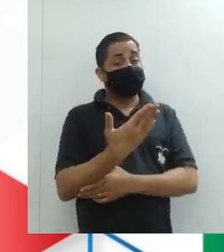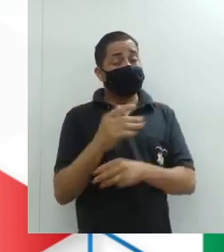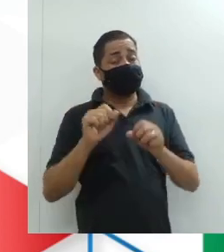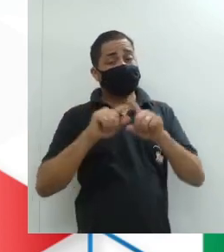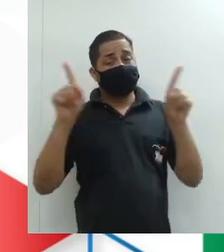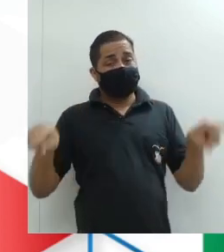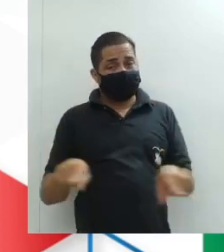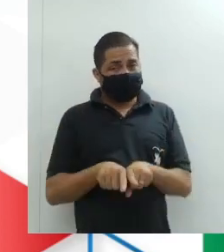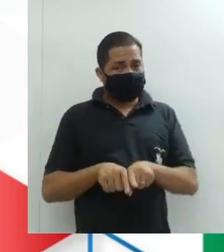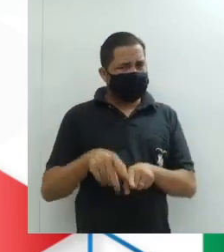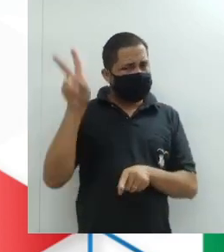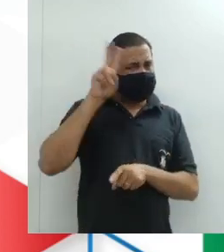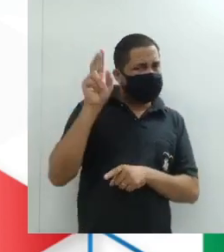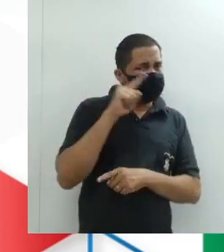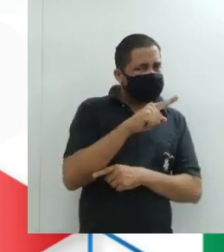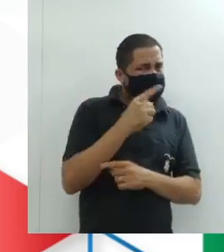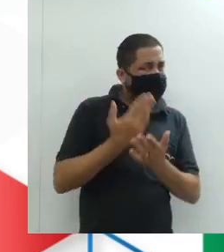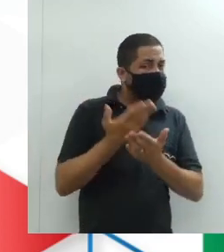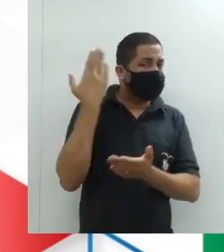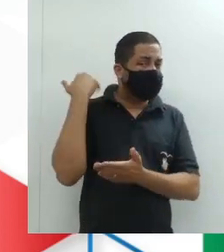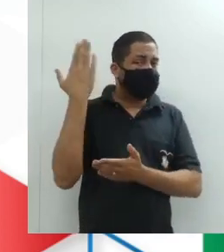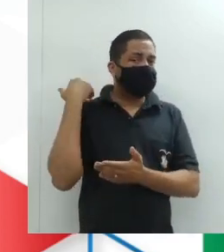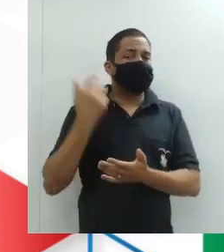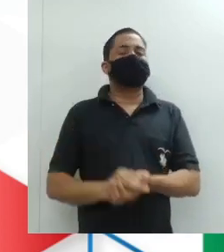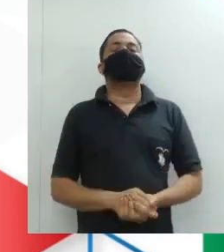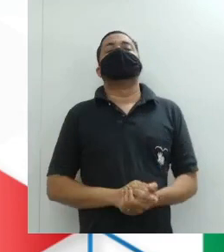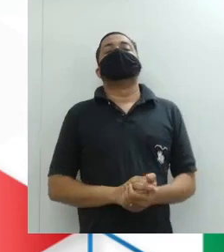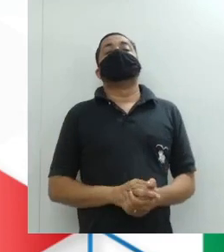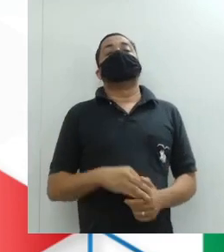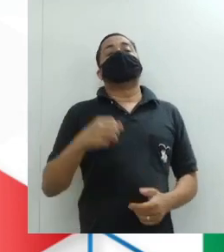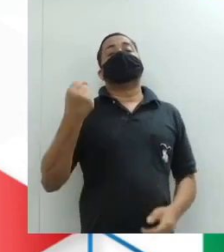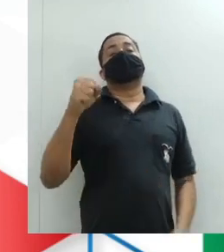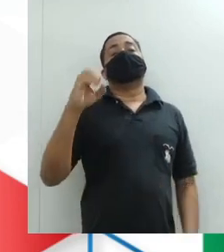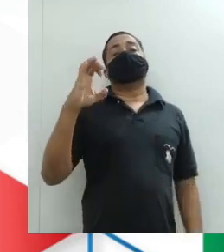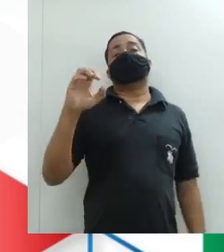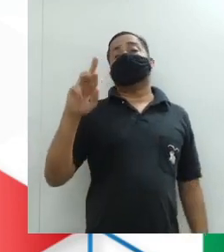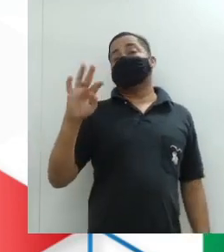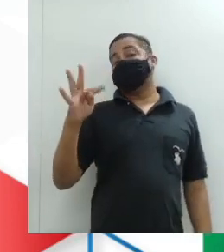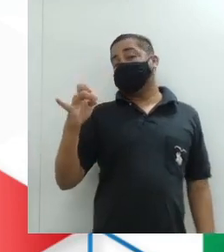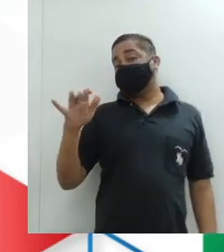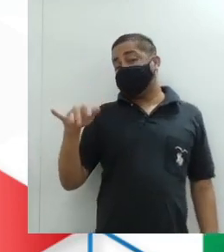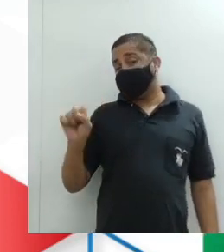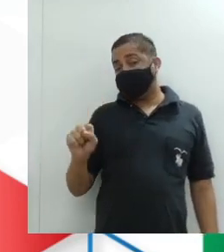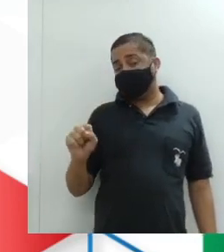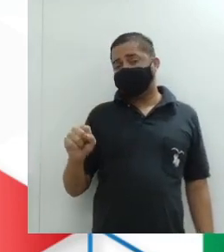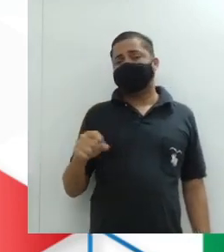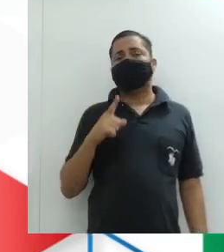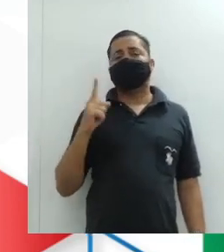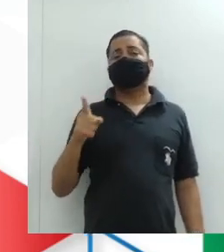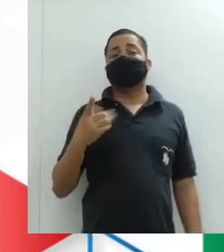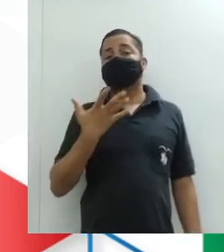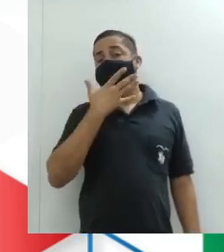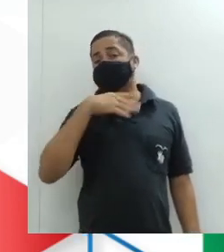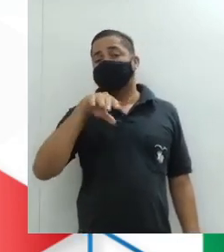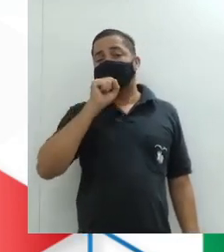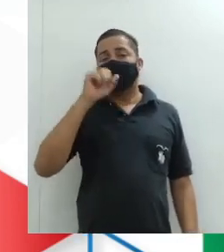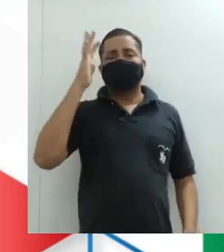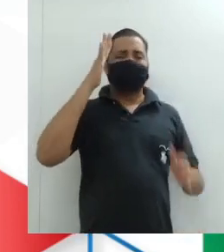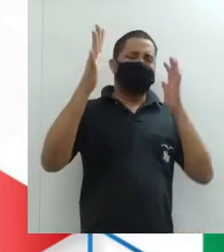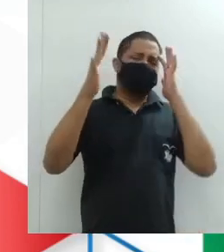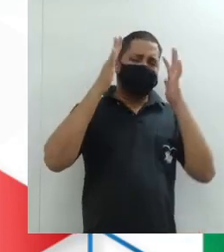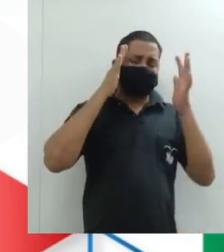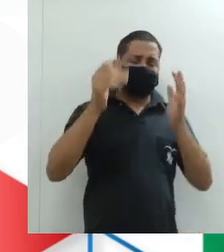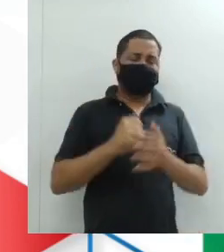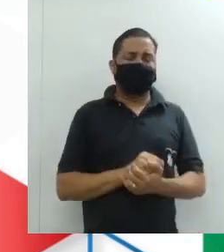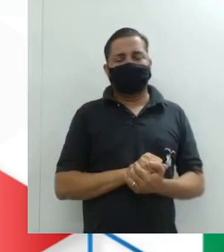tela. Lembram dele da aula passada? Sócrates. Lembrar que ele é chamado de o pai da filosofia. O